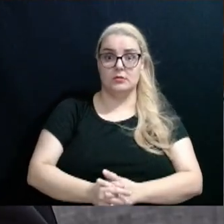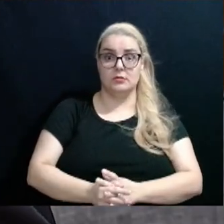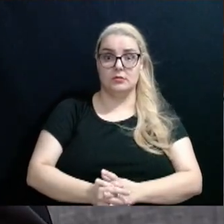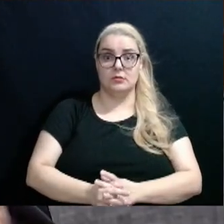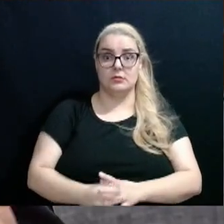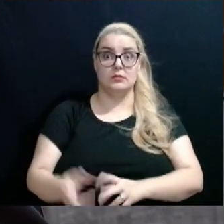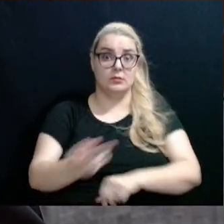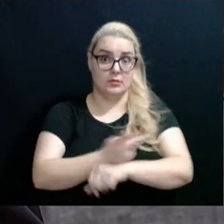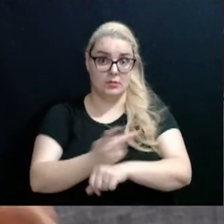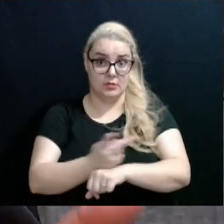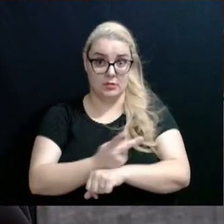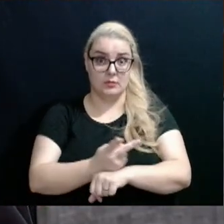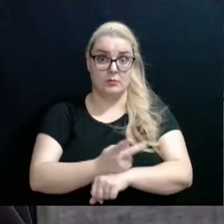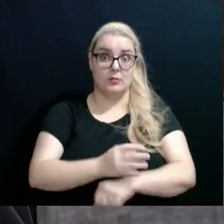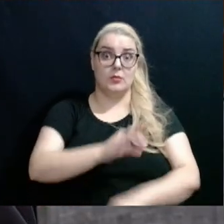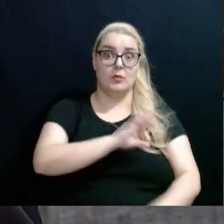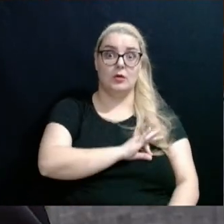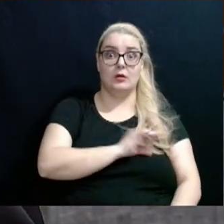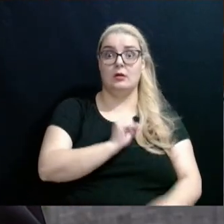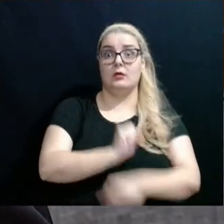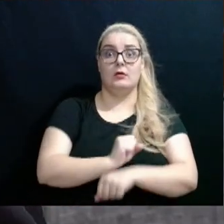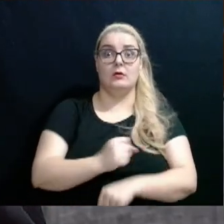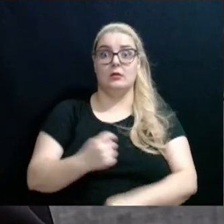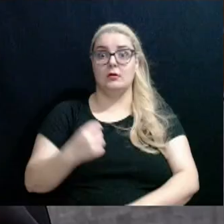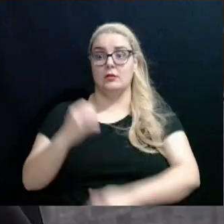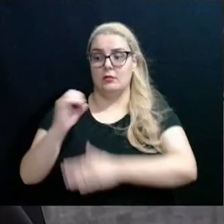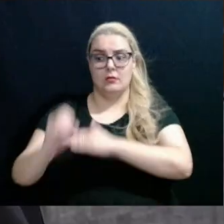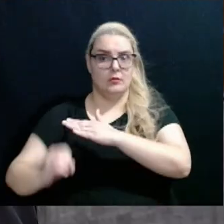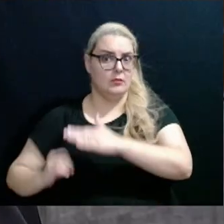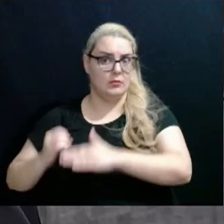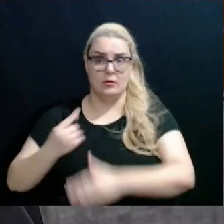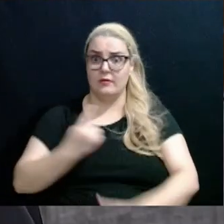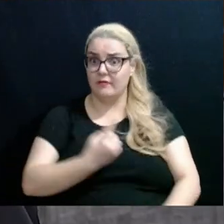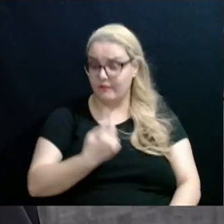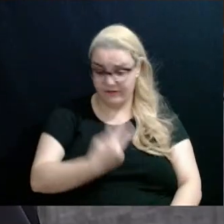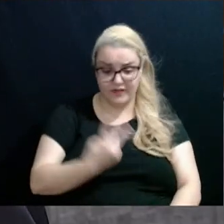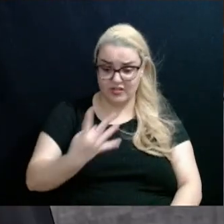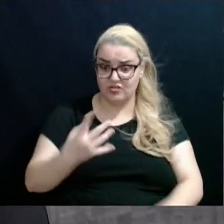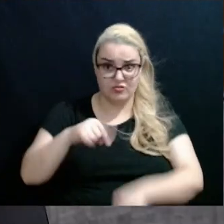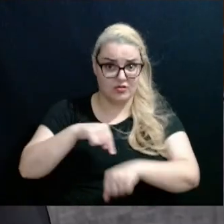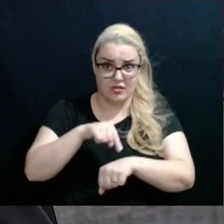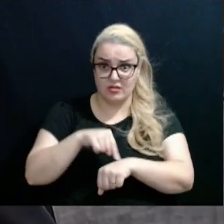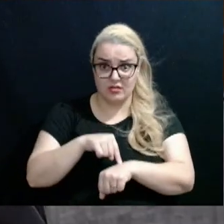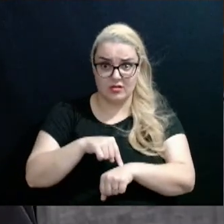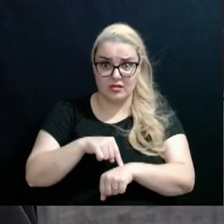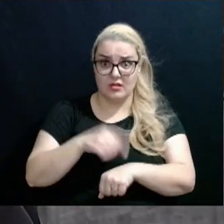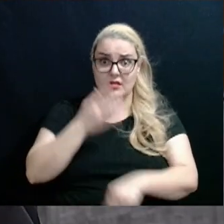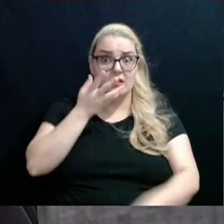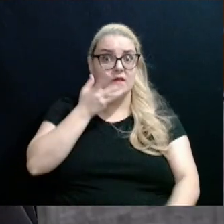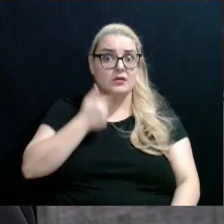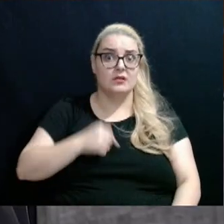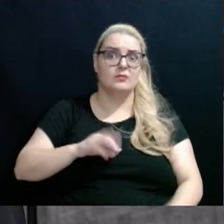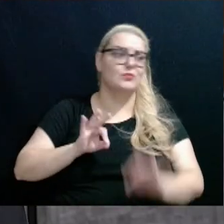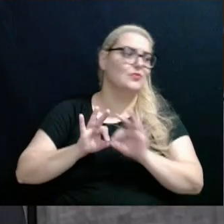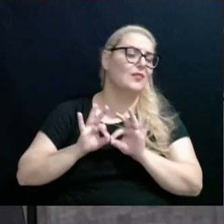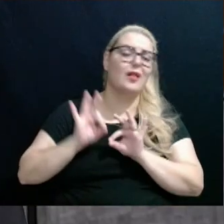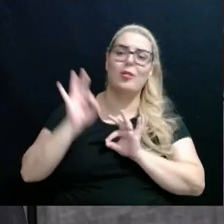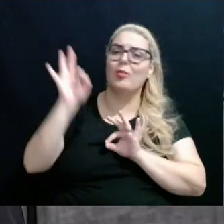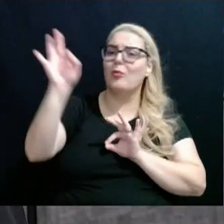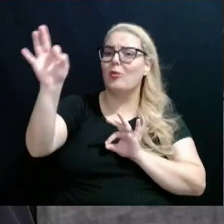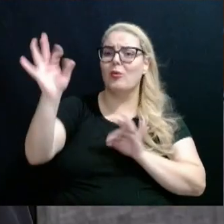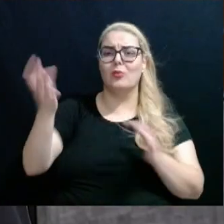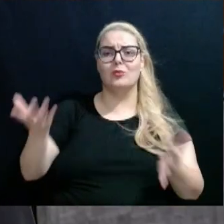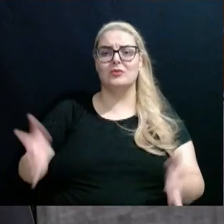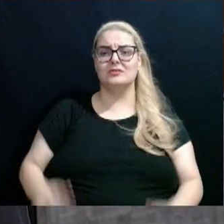polícia, tem que esperar pelo menos 24 horas. Só que 24 horas, essa criança já está muito longe. Se não já